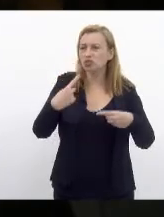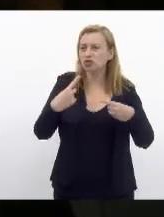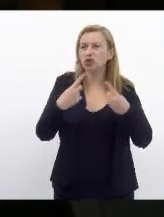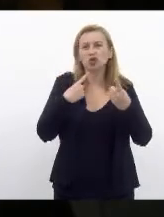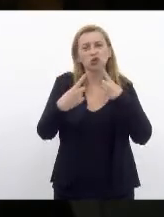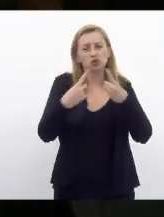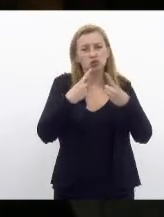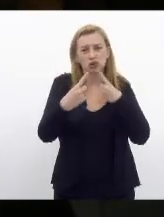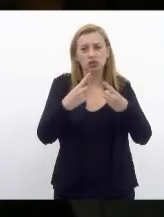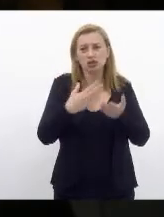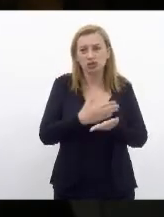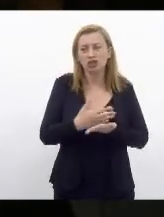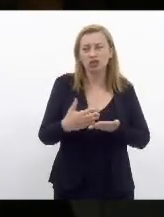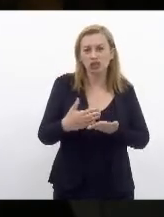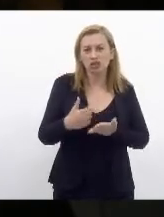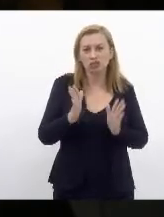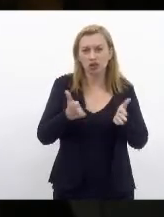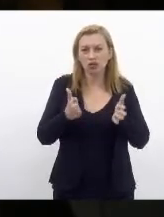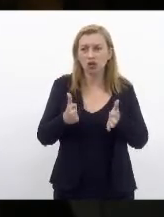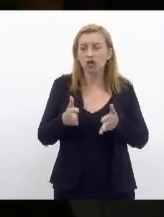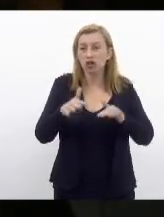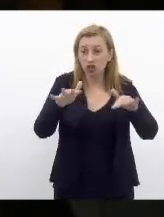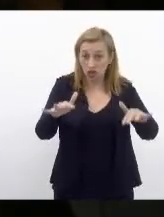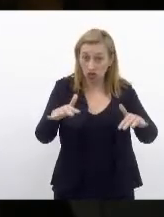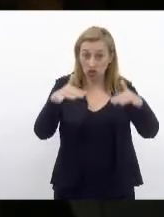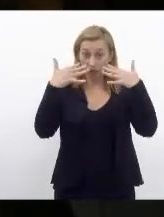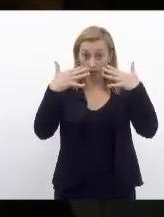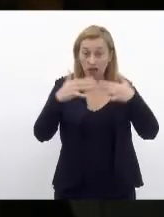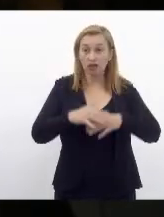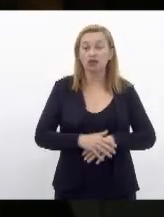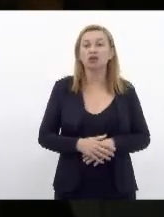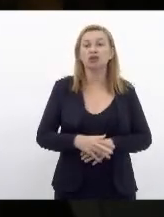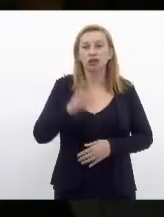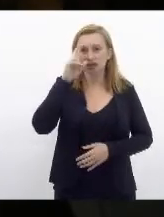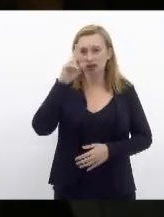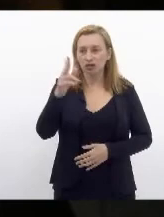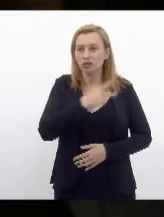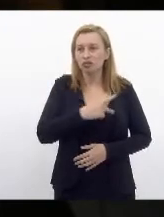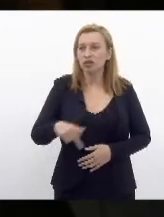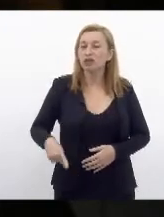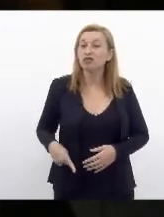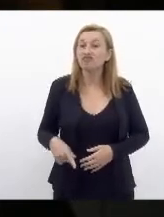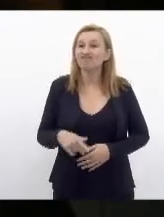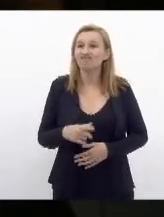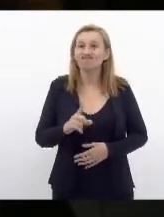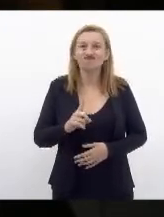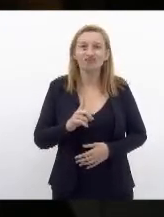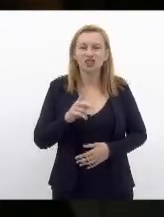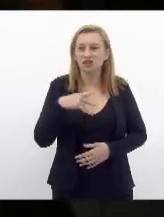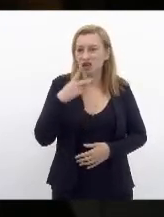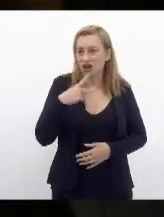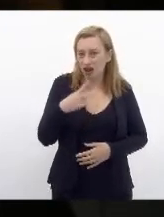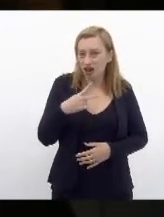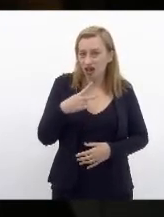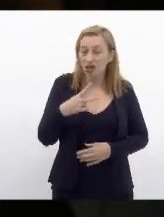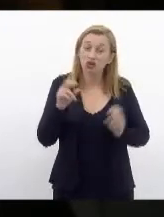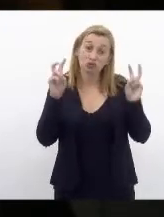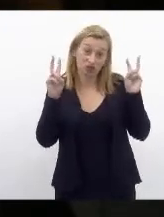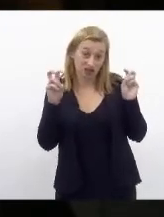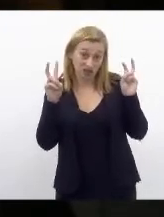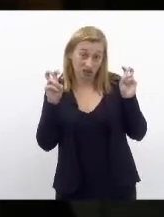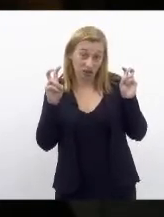travamos. Então, queria chamar a atenção, senhora presidente, porque eu não ia fazer a minha fala sobre esse